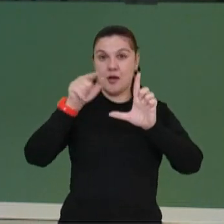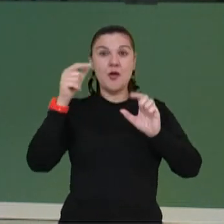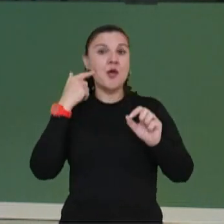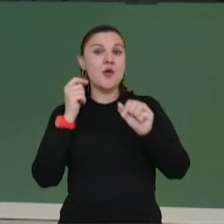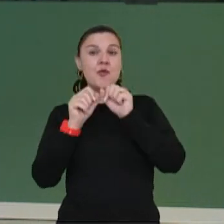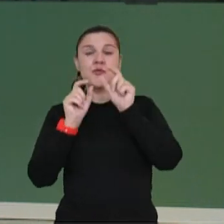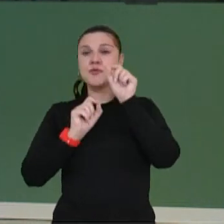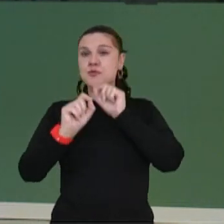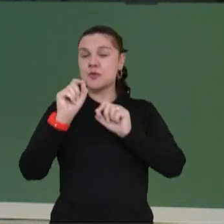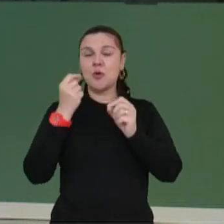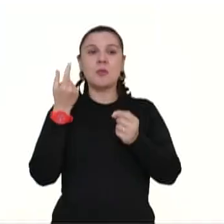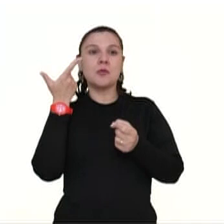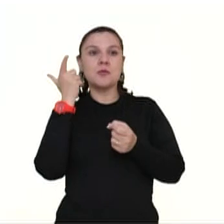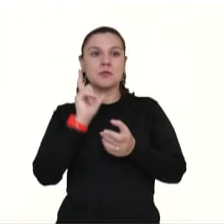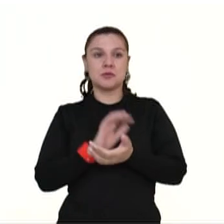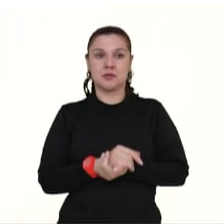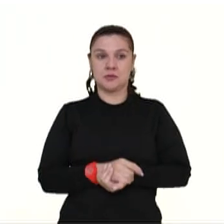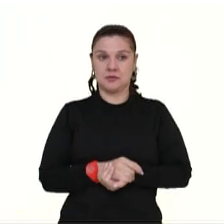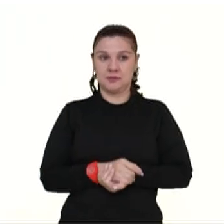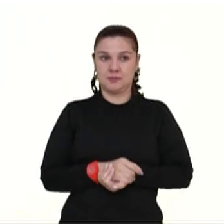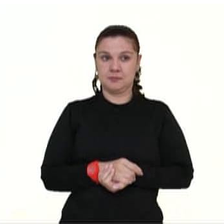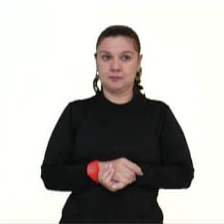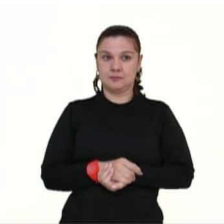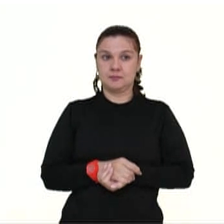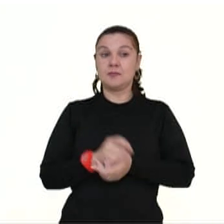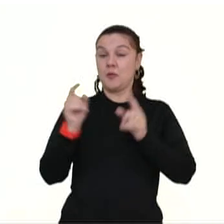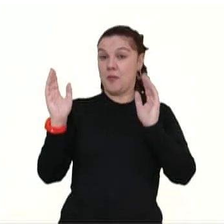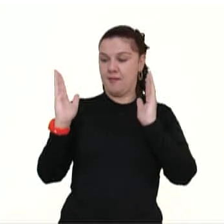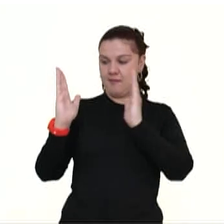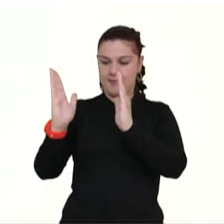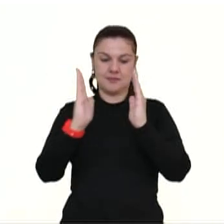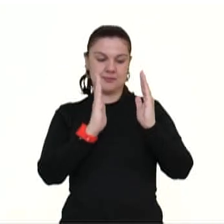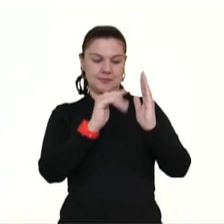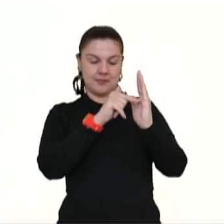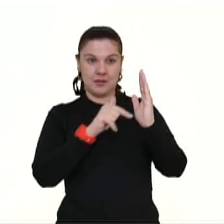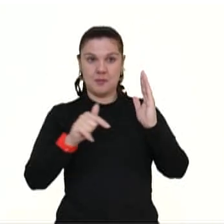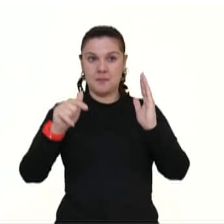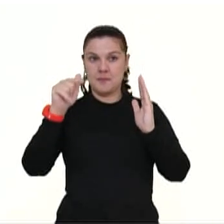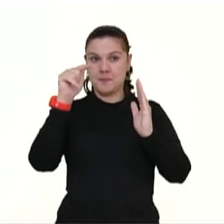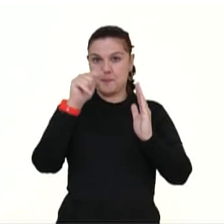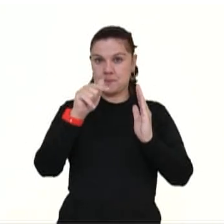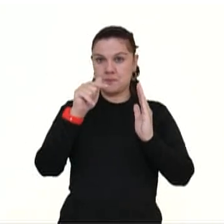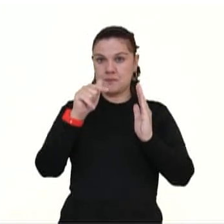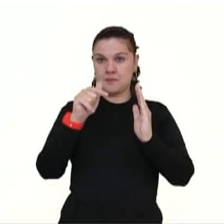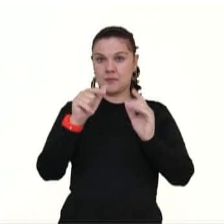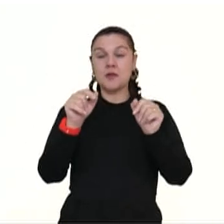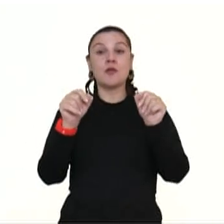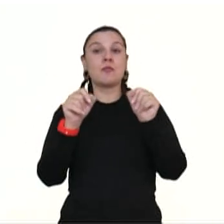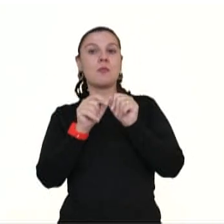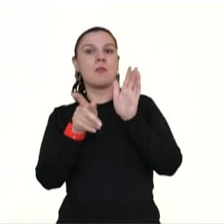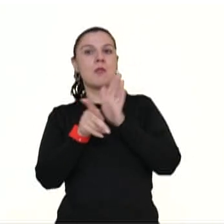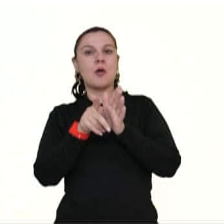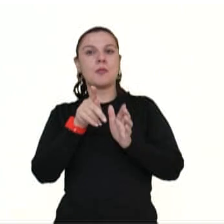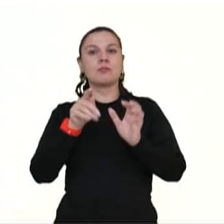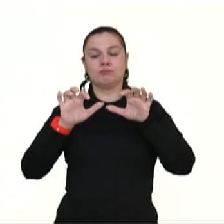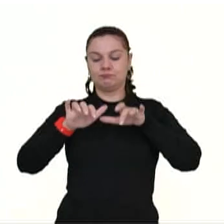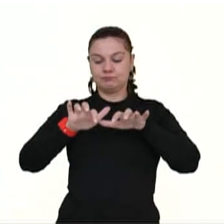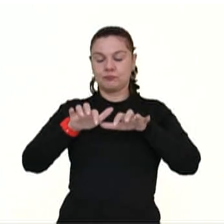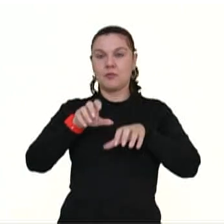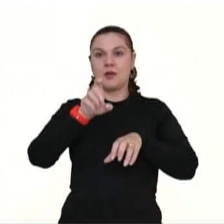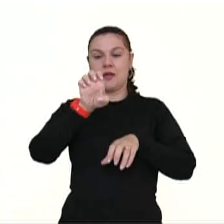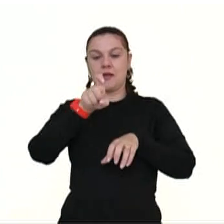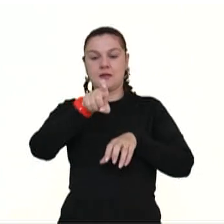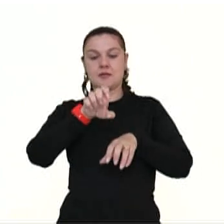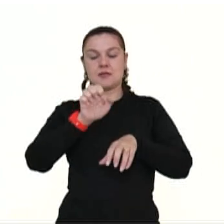vocês terem uma ideia de como eu cheguei nesse gráfico. Eu peguei essa tabela aqui que eu fiz e coloquei no Excel. E daí eu pedi para